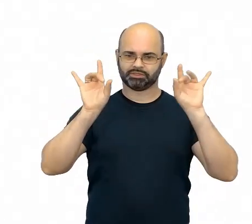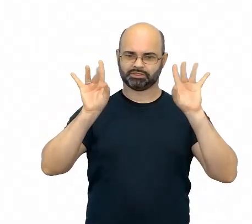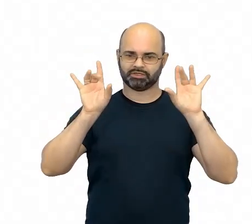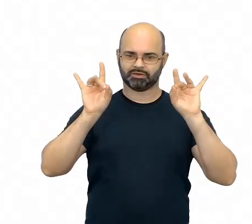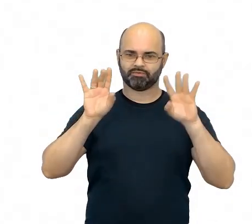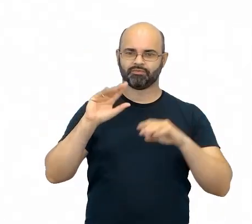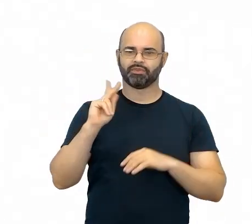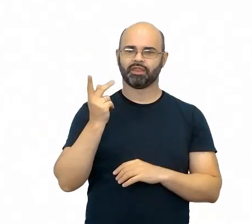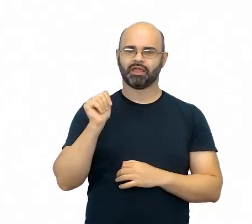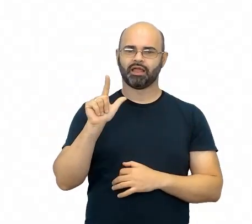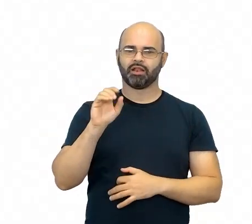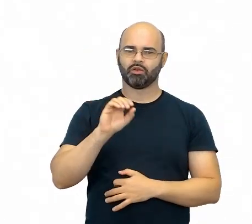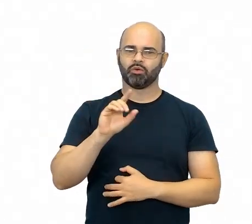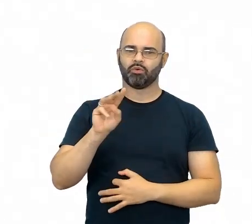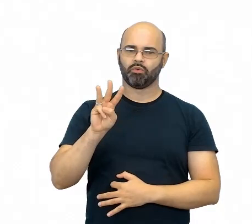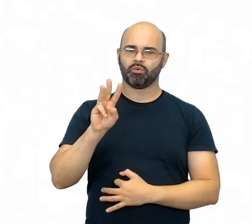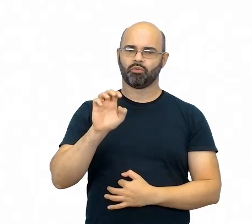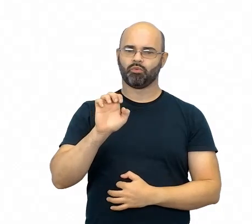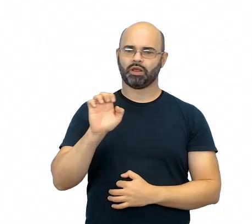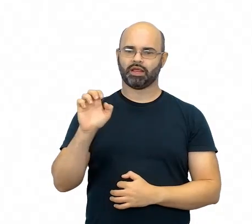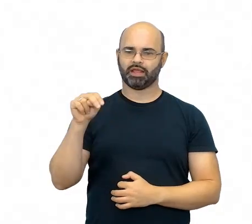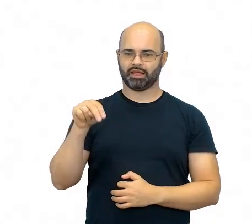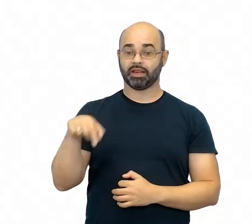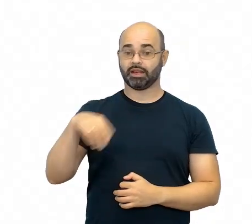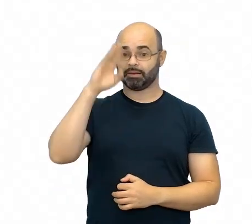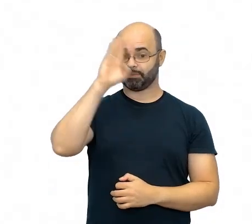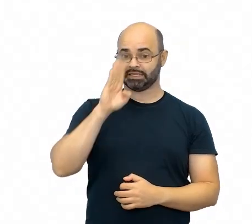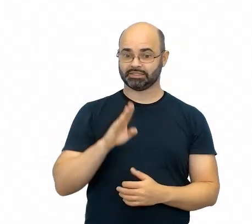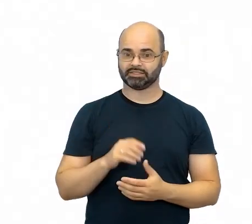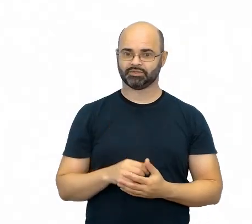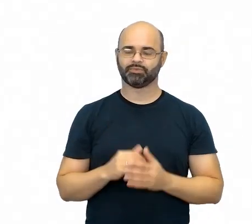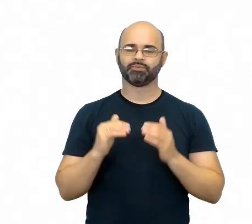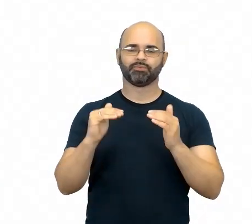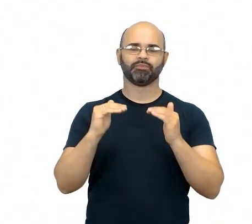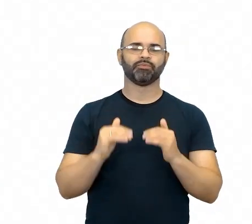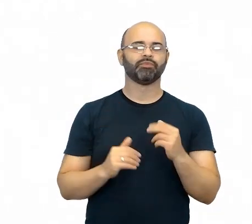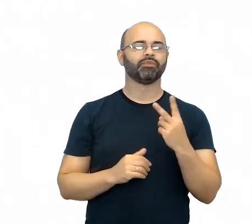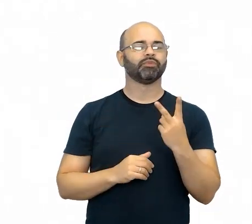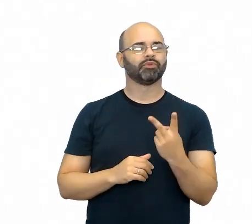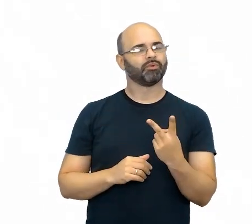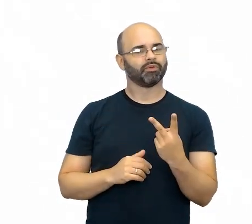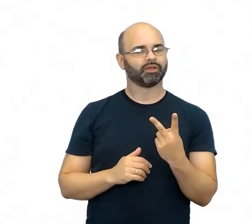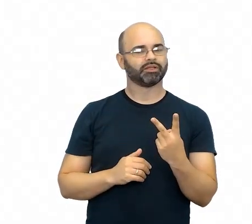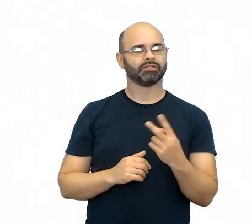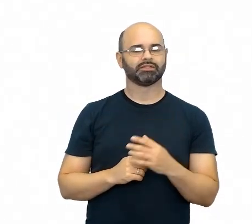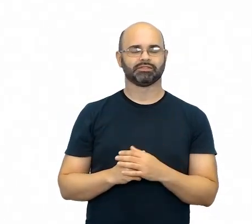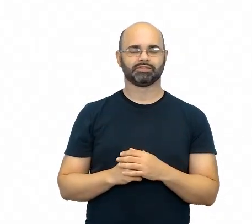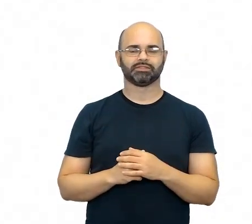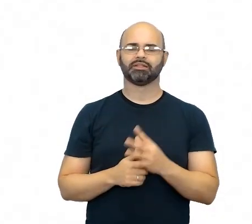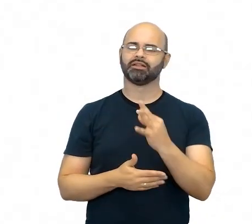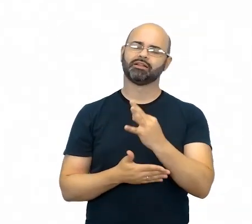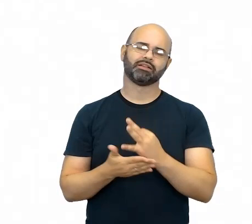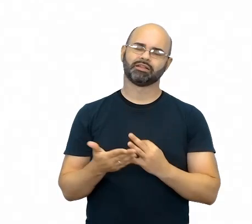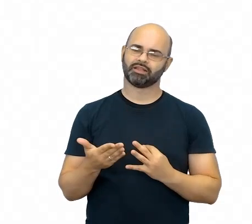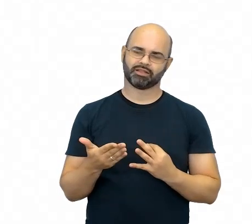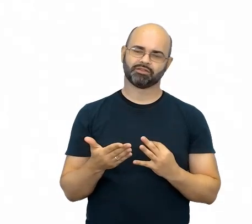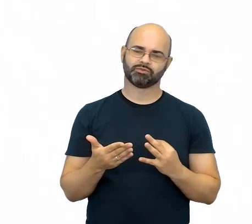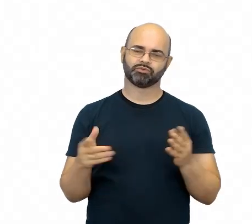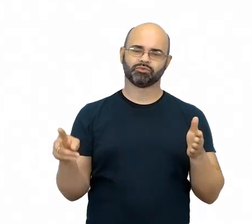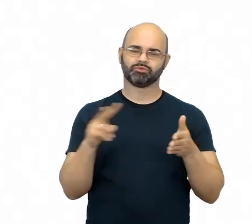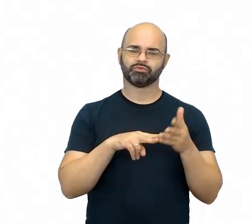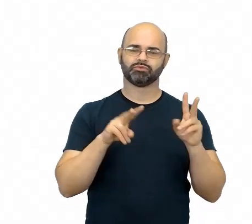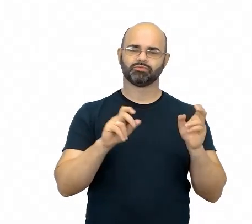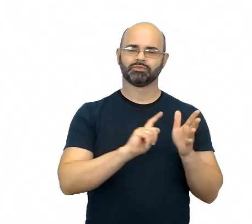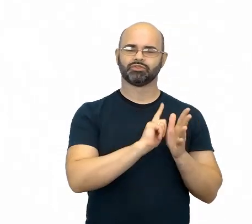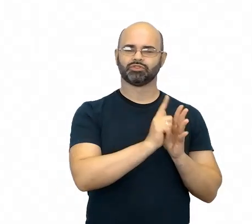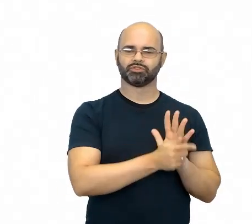que gera muita polêmica às vezes, né? Na 2, ler um comentário, um texto expositivo sobre o